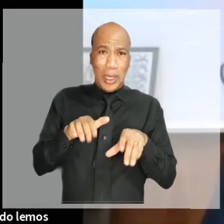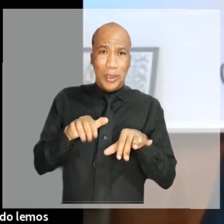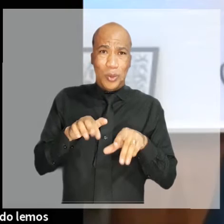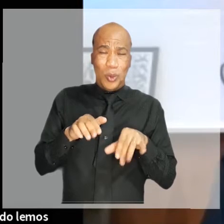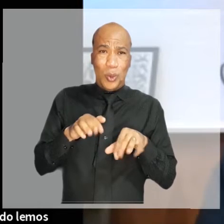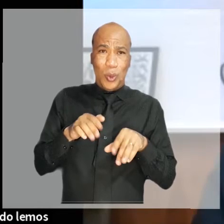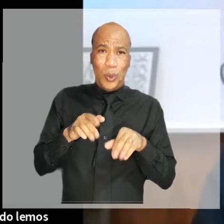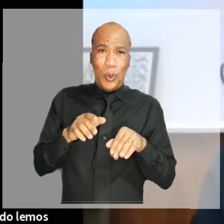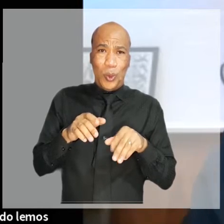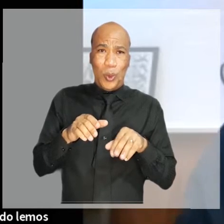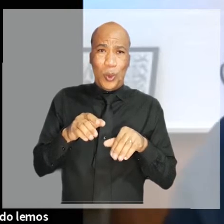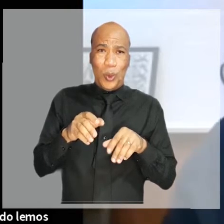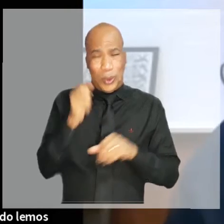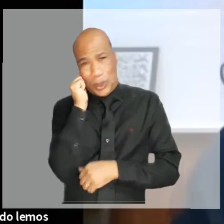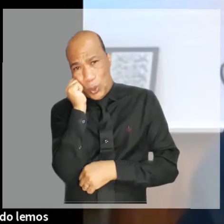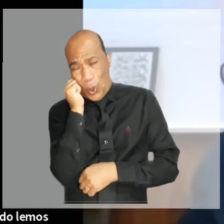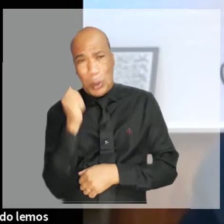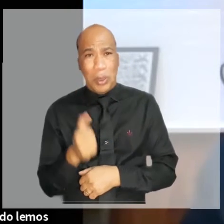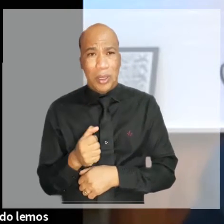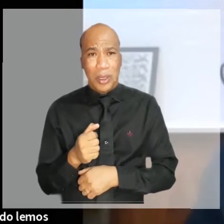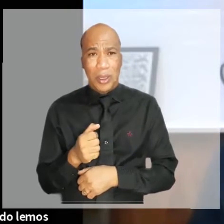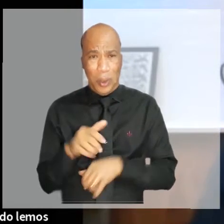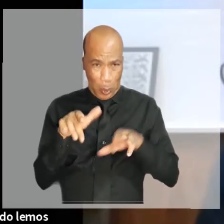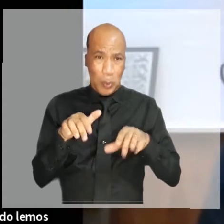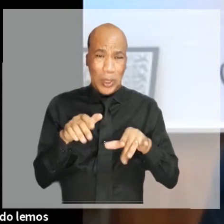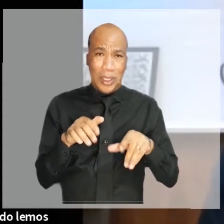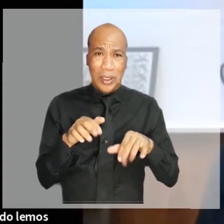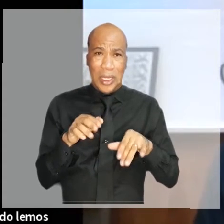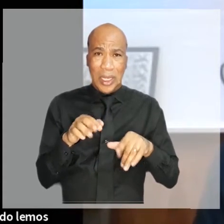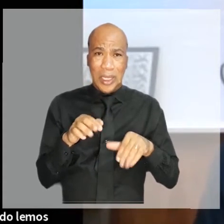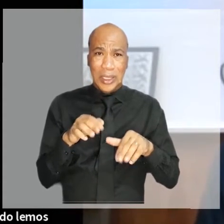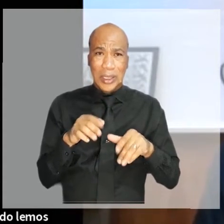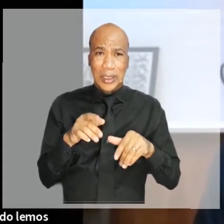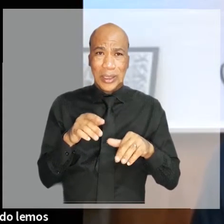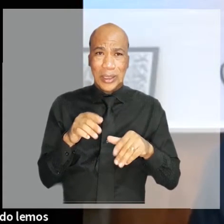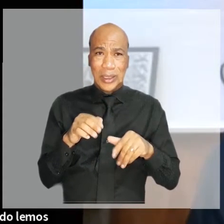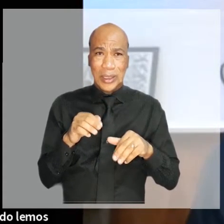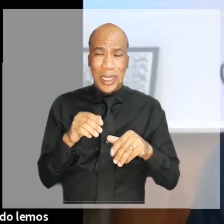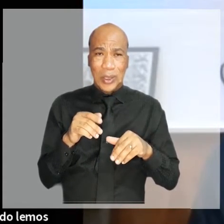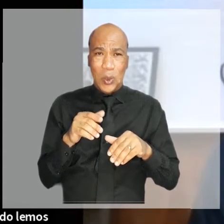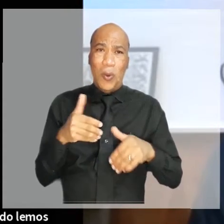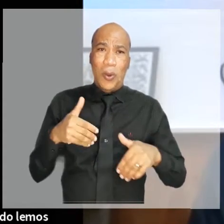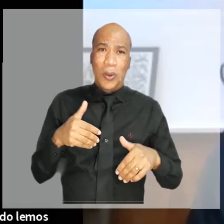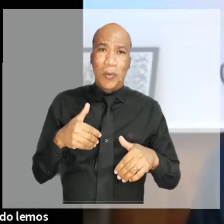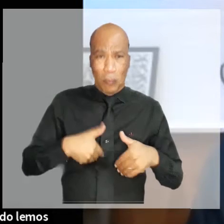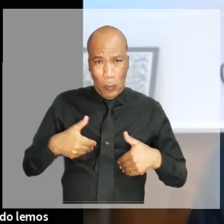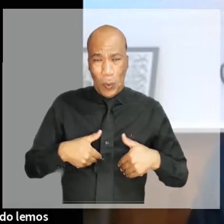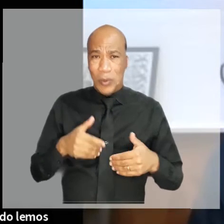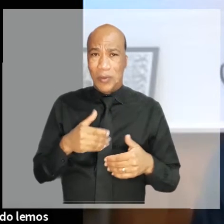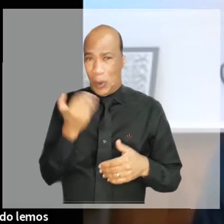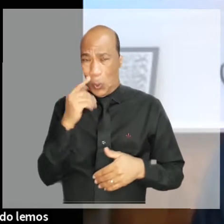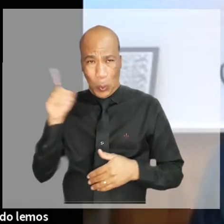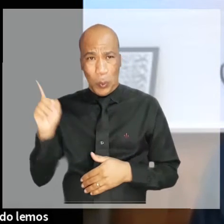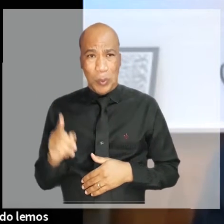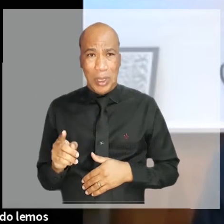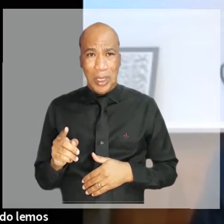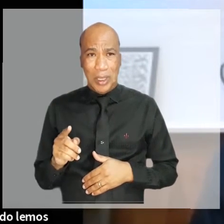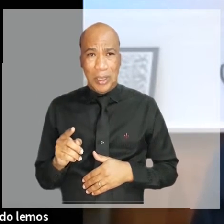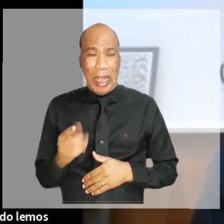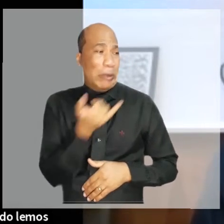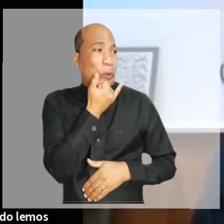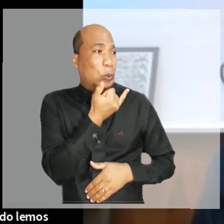etc. Esse desenvolvimento do Pix foi liderado pelo Banco Central desde 2013 e